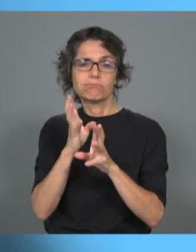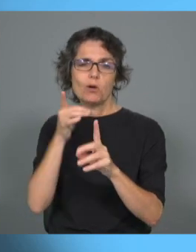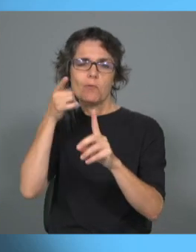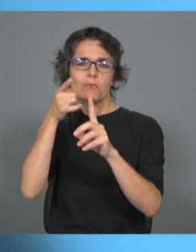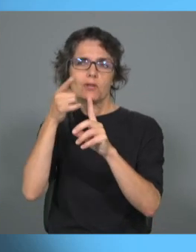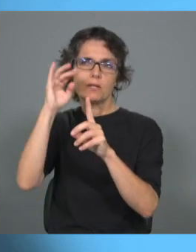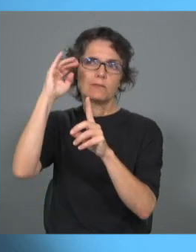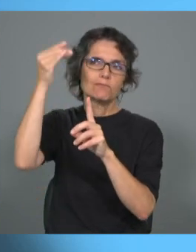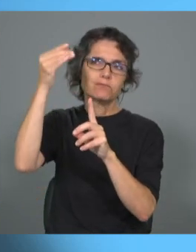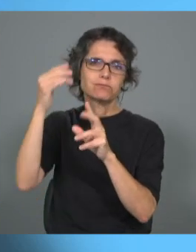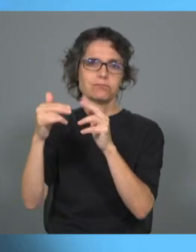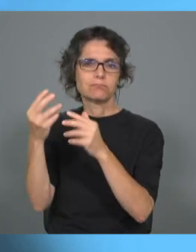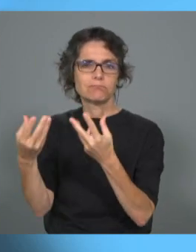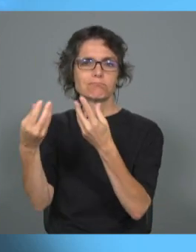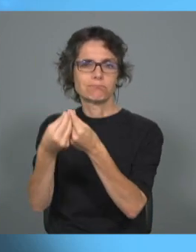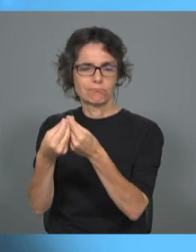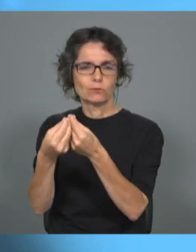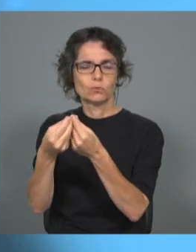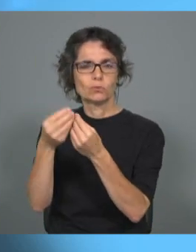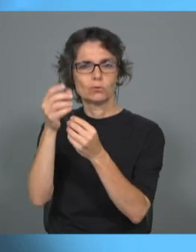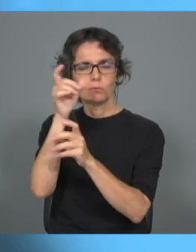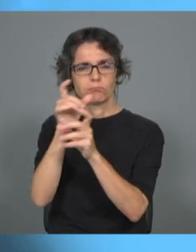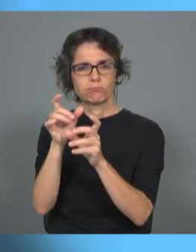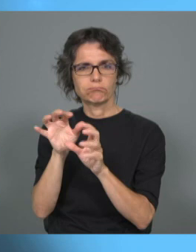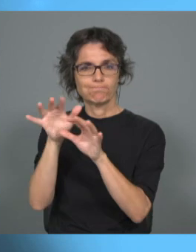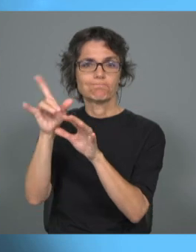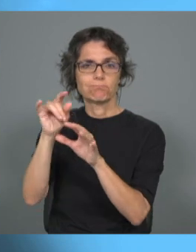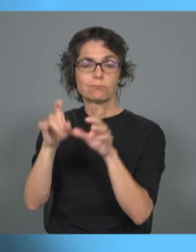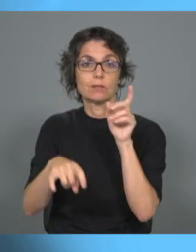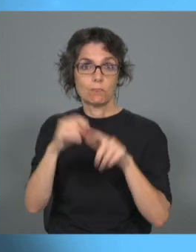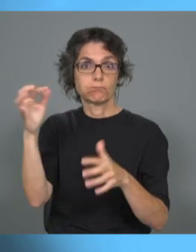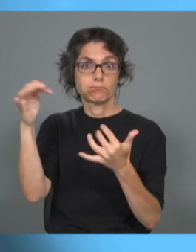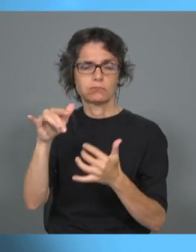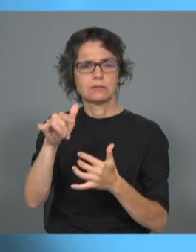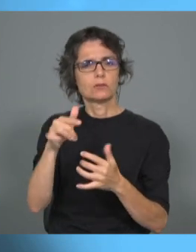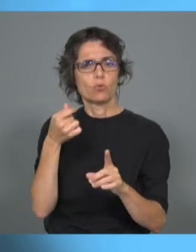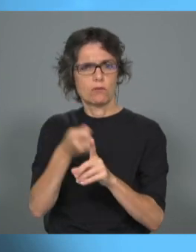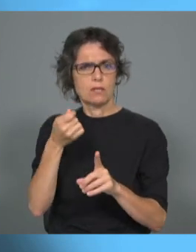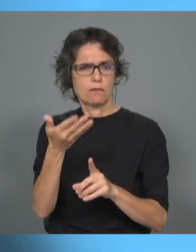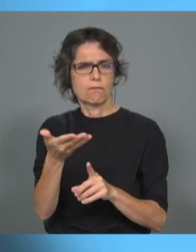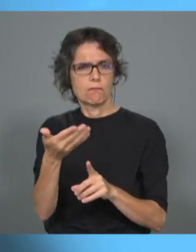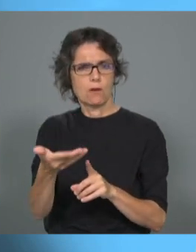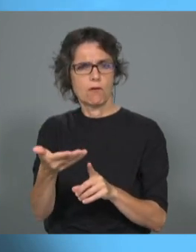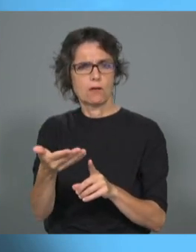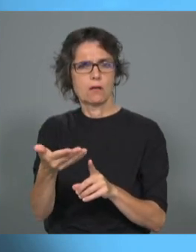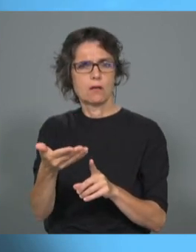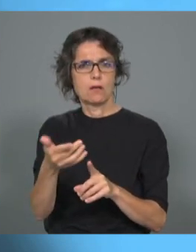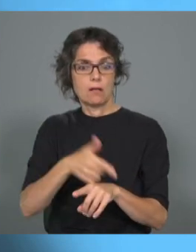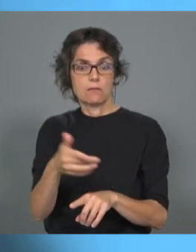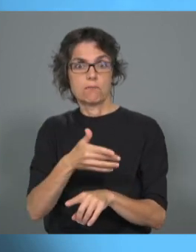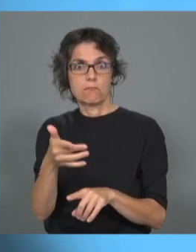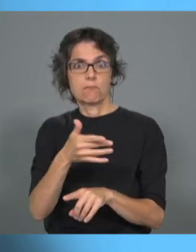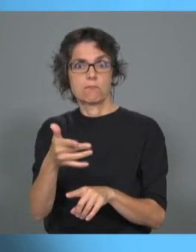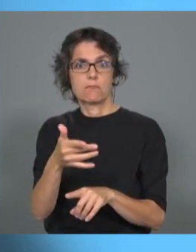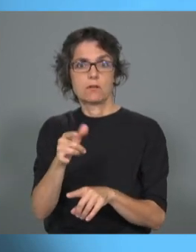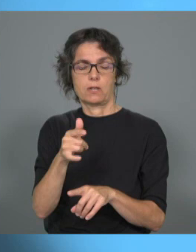os migrantes e os refugiados. É esse o desafio que se coloca neste momento, numa altura em que